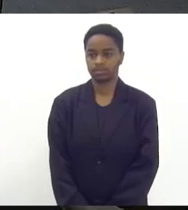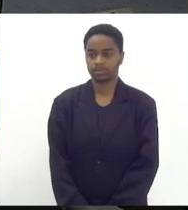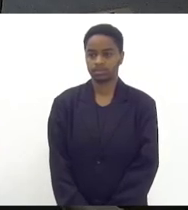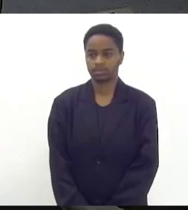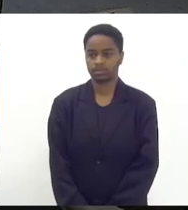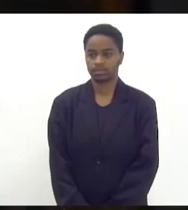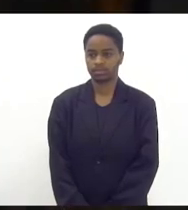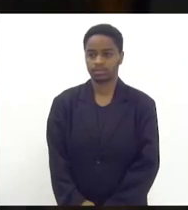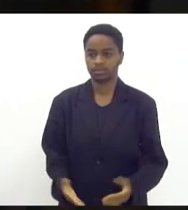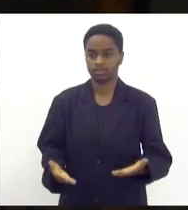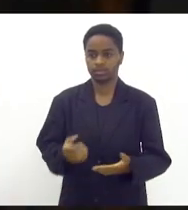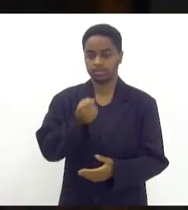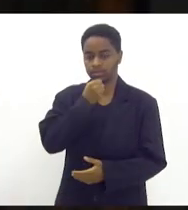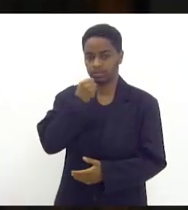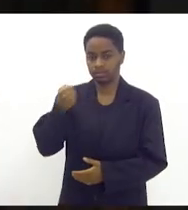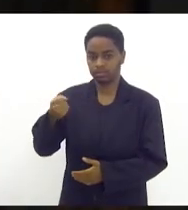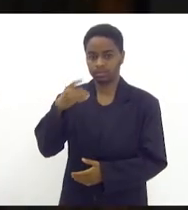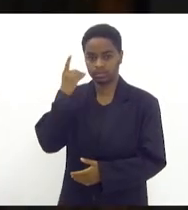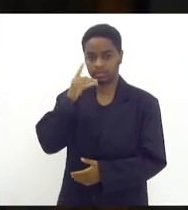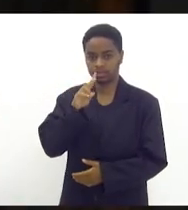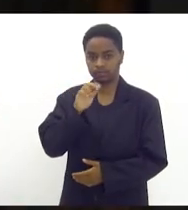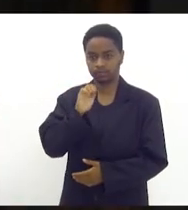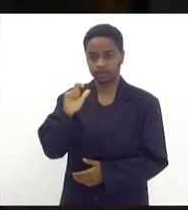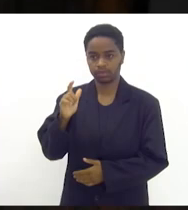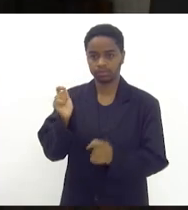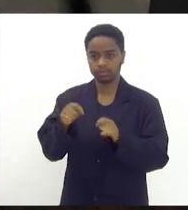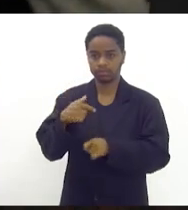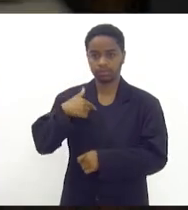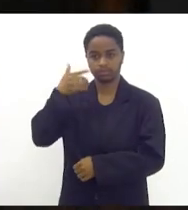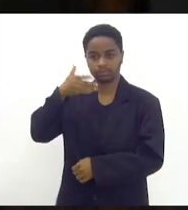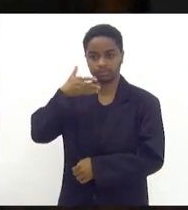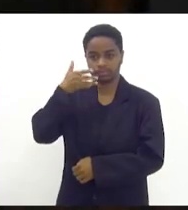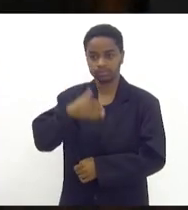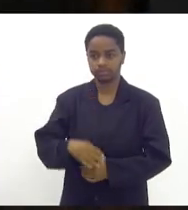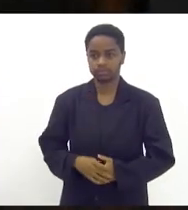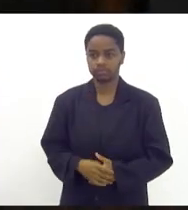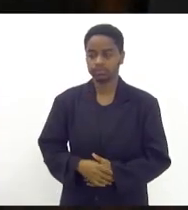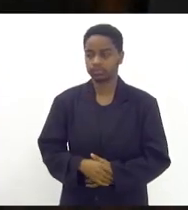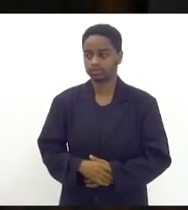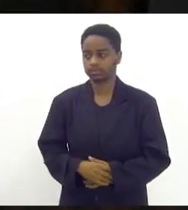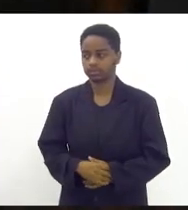Eu passo a presidência aqui para o deputado Val para que eu possa fazer uso da palavra.